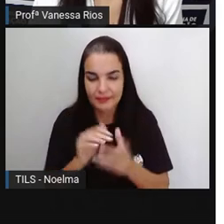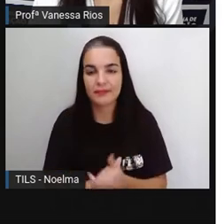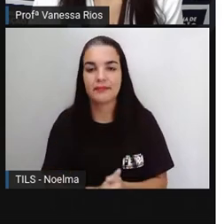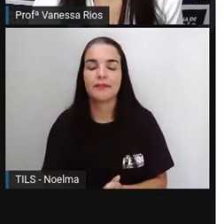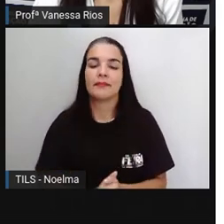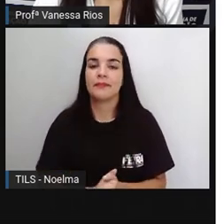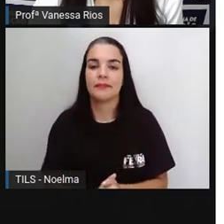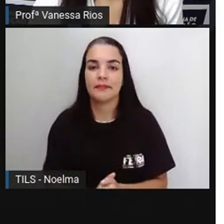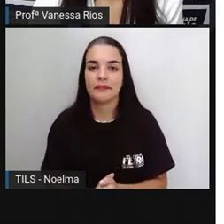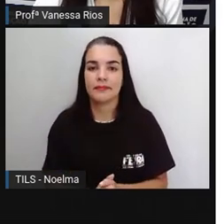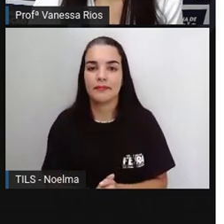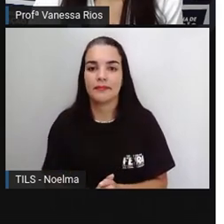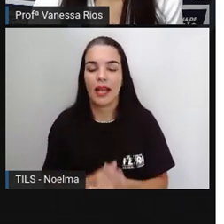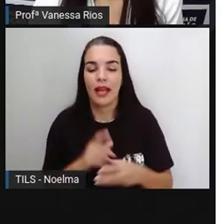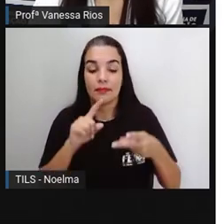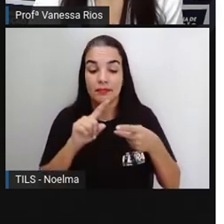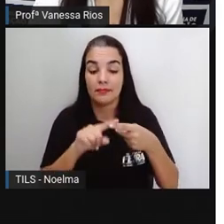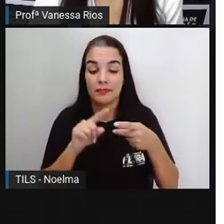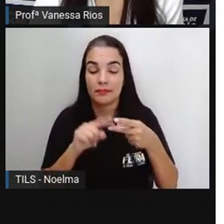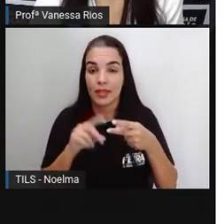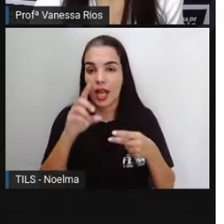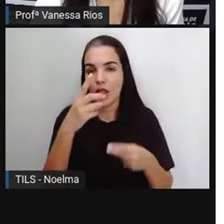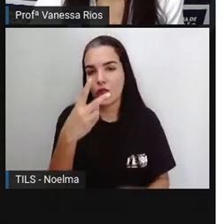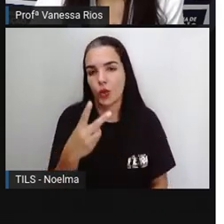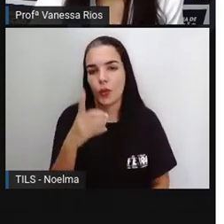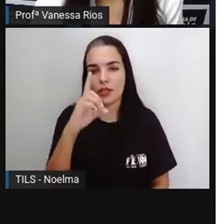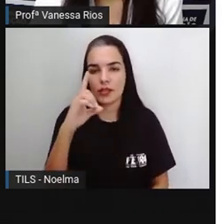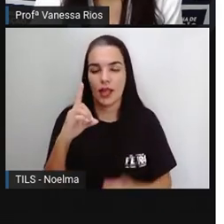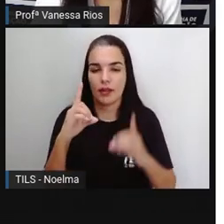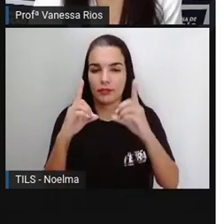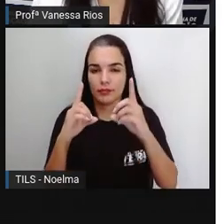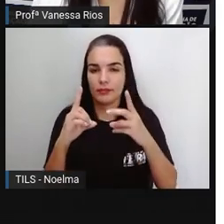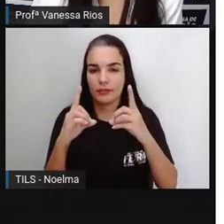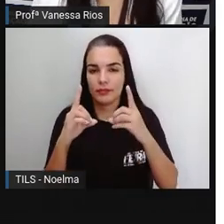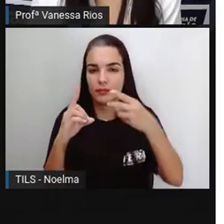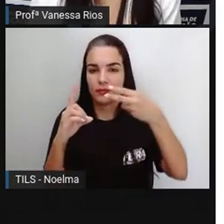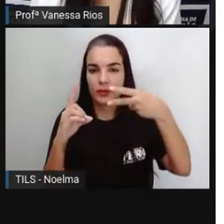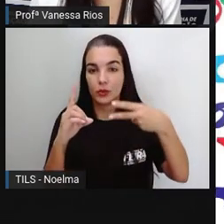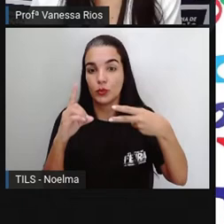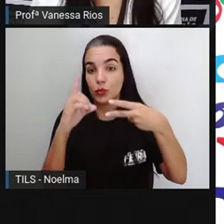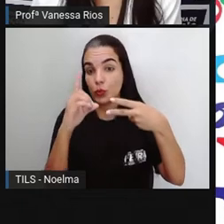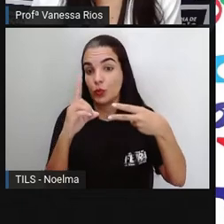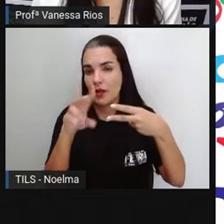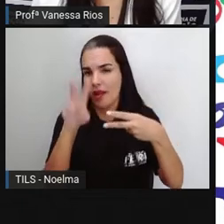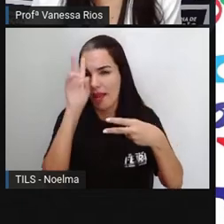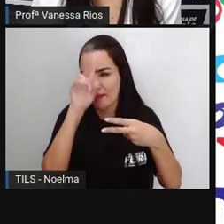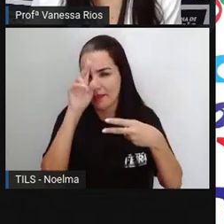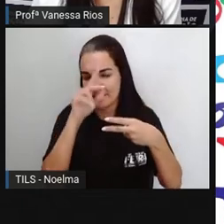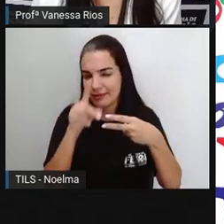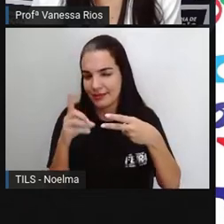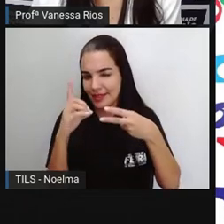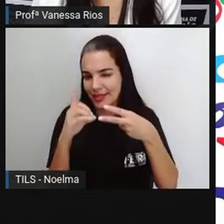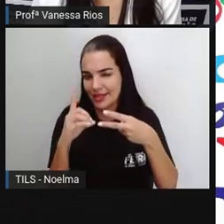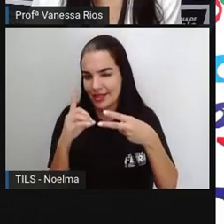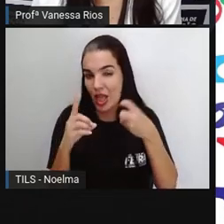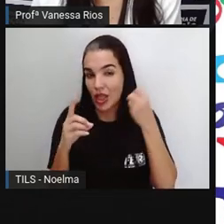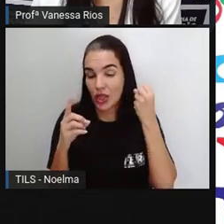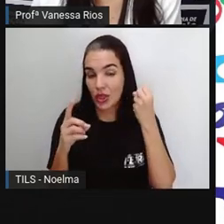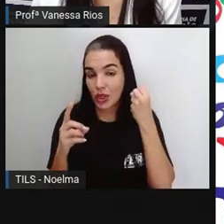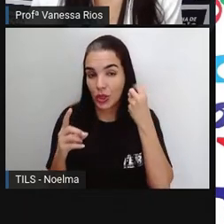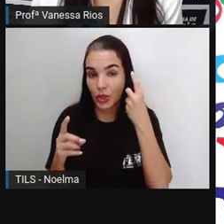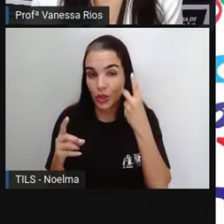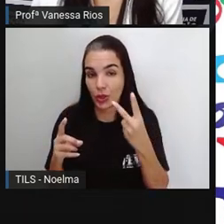figuras bidimensionais, são as figuras planas. Vocês sabem aí o que é isso? Olhem